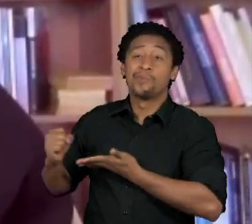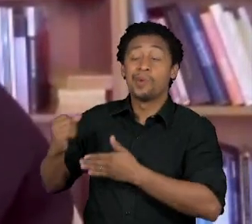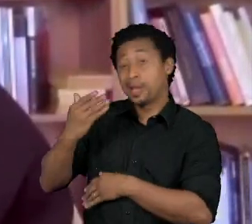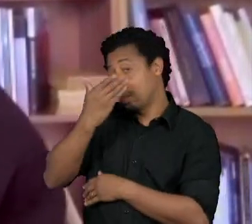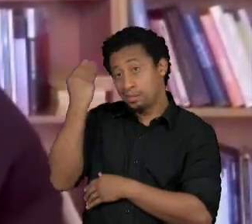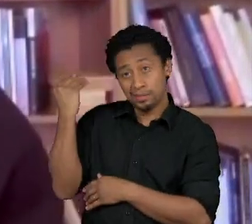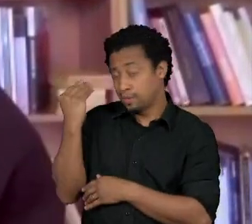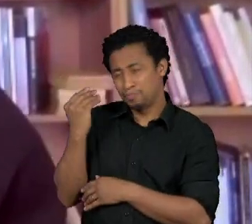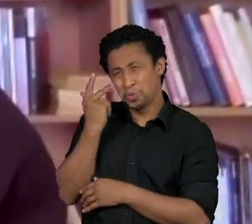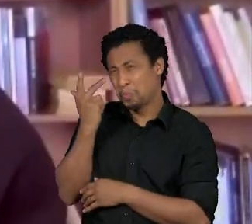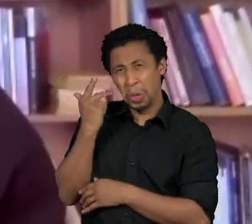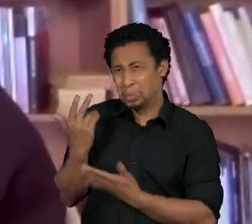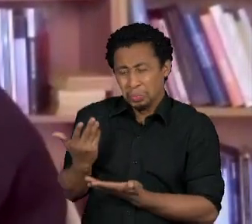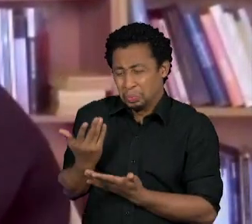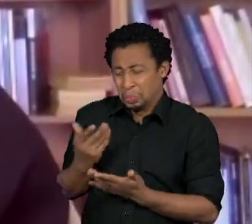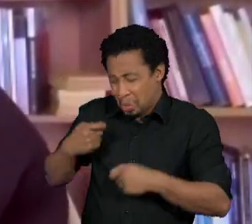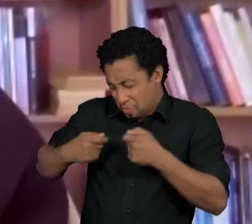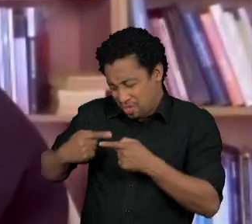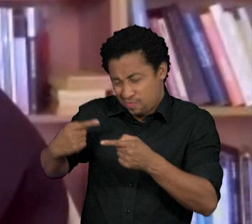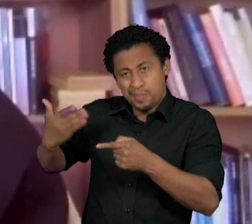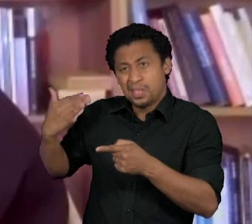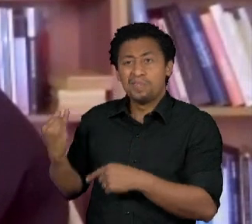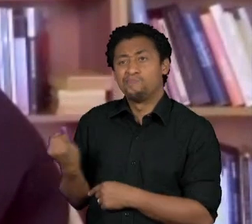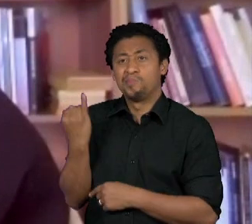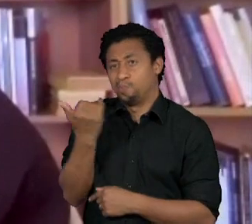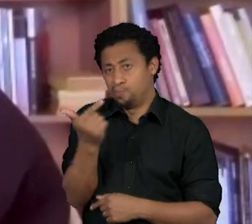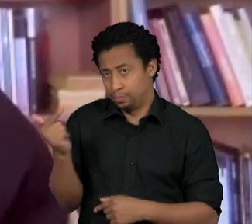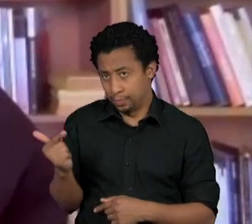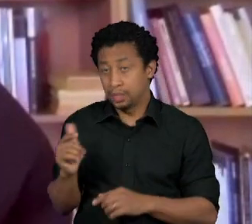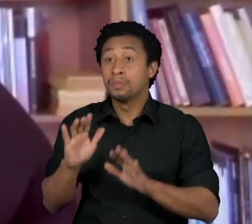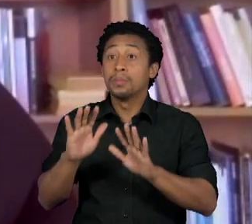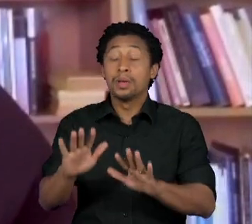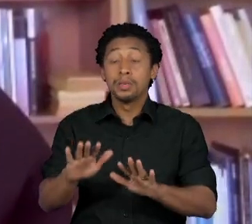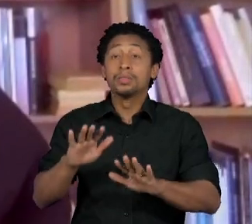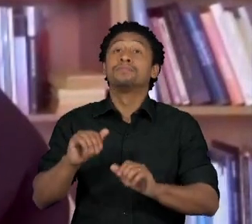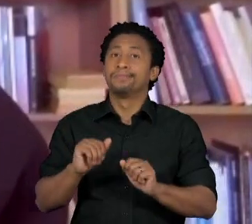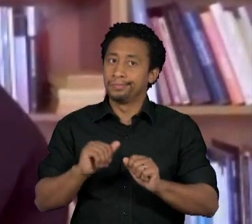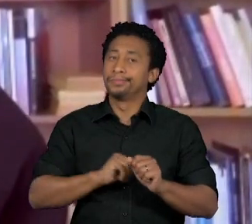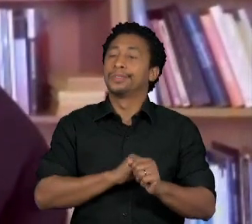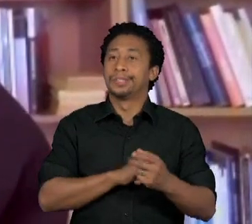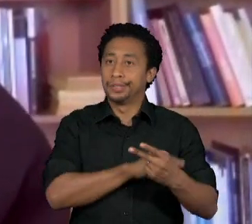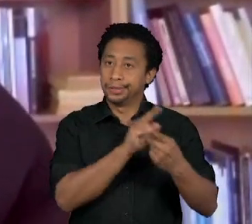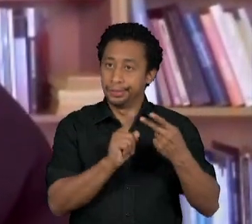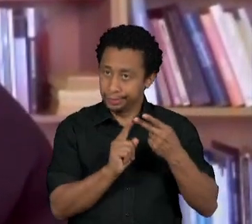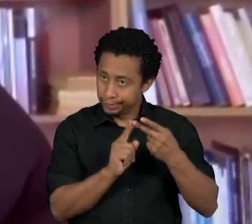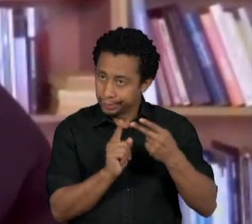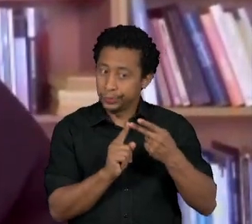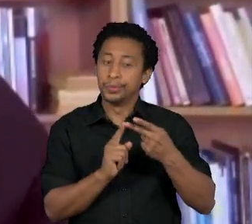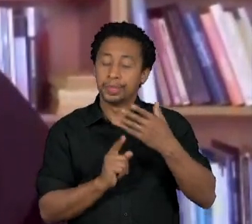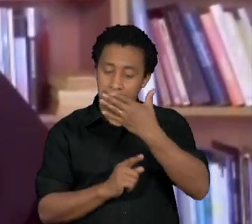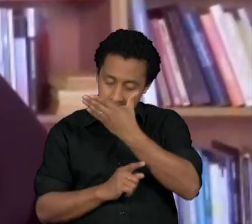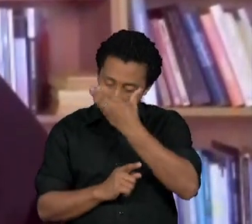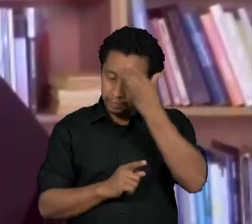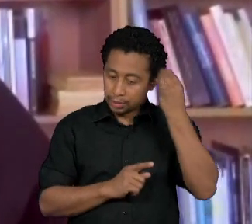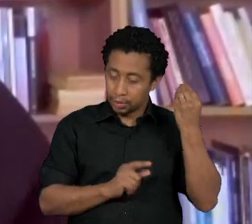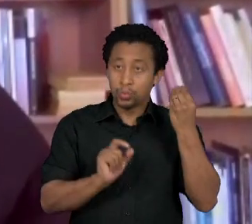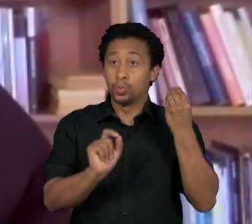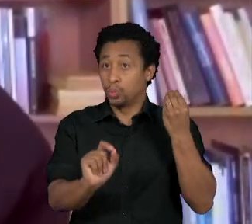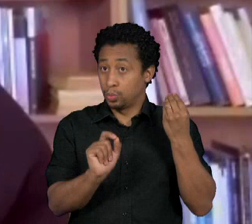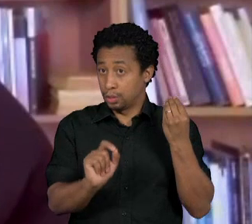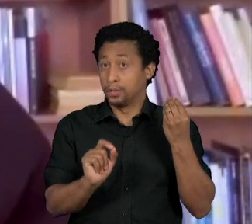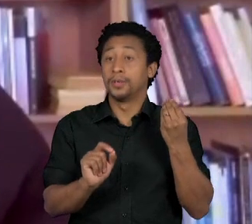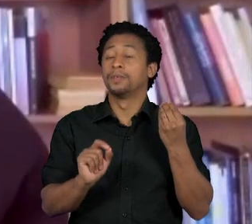o esquecimento que é, digamos assim, uma tentativa de você se desfazer de